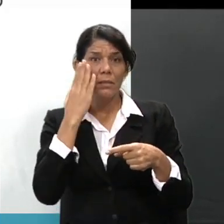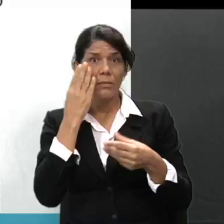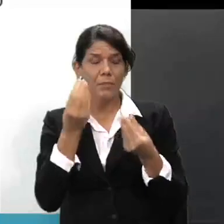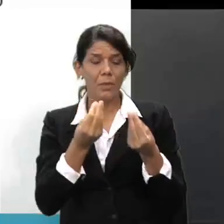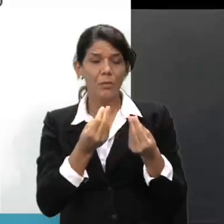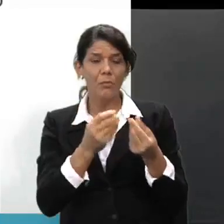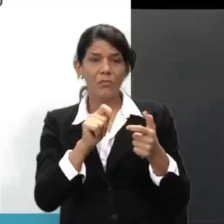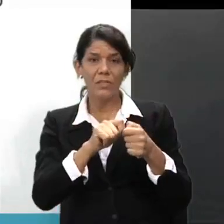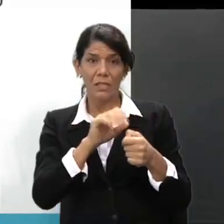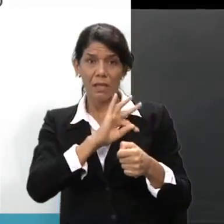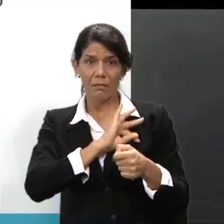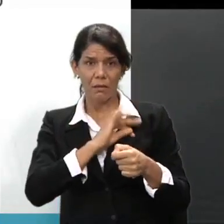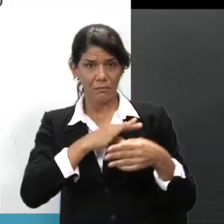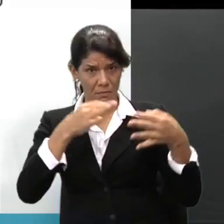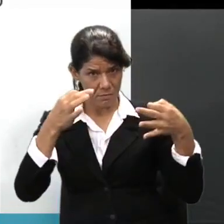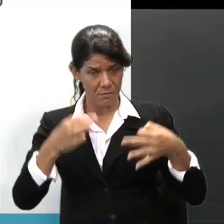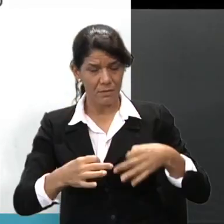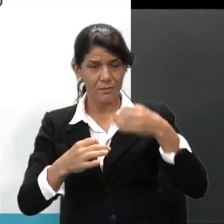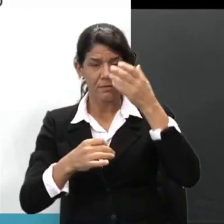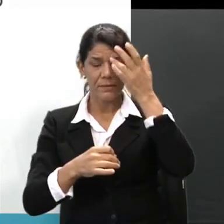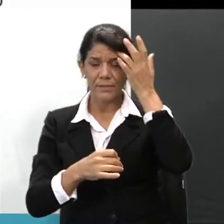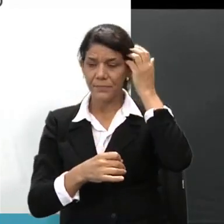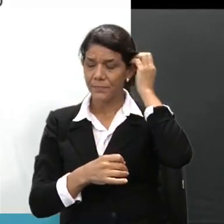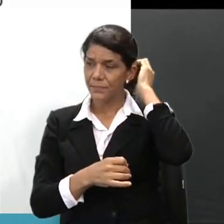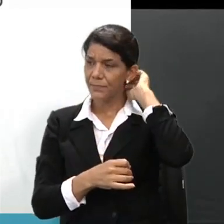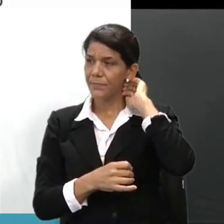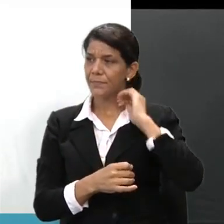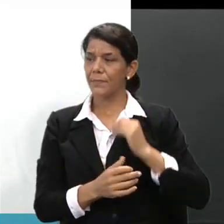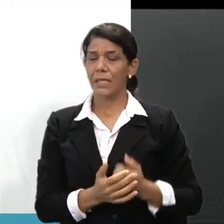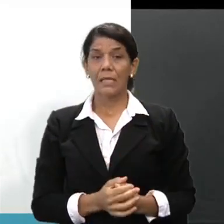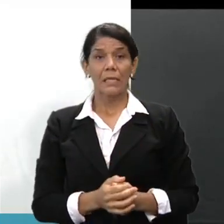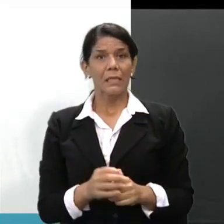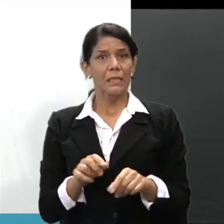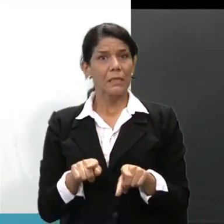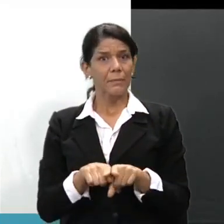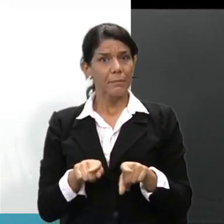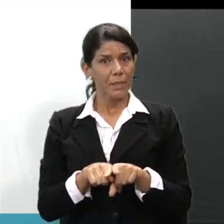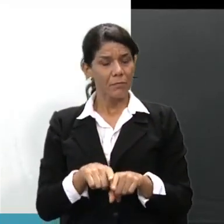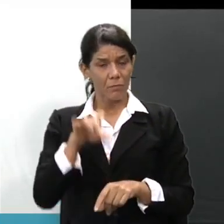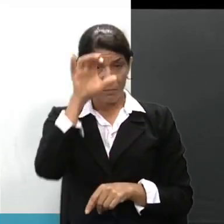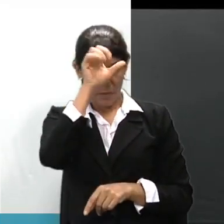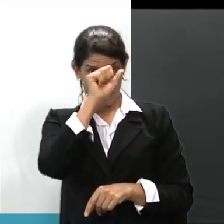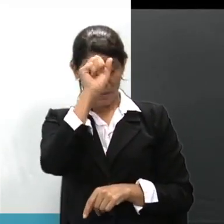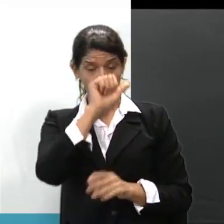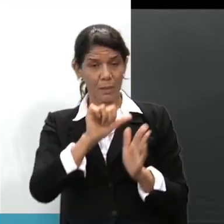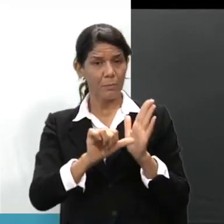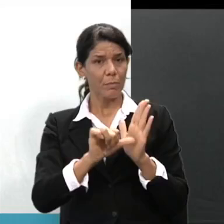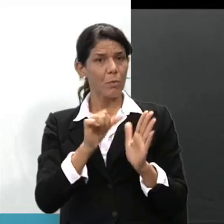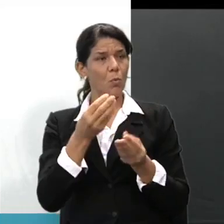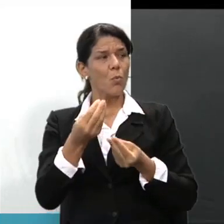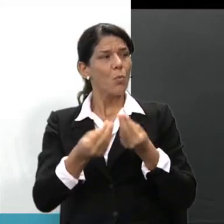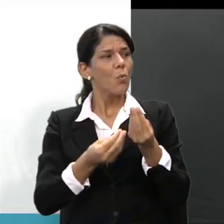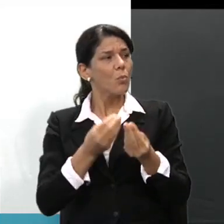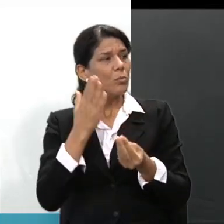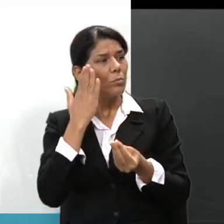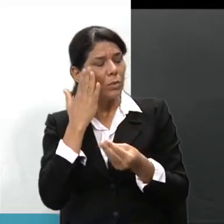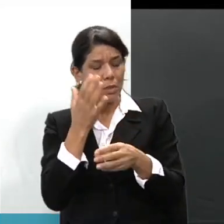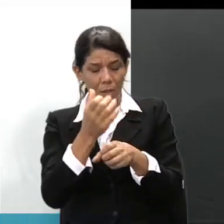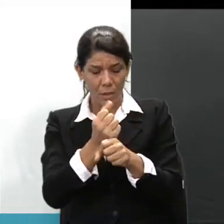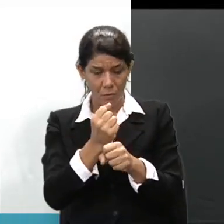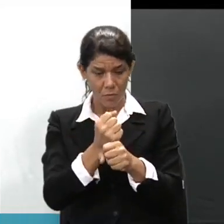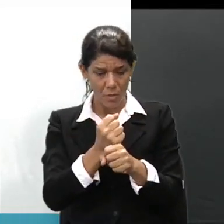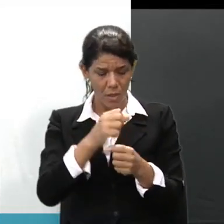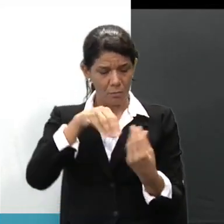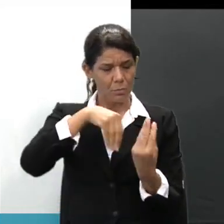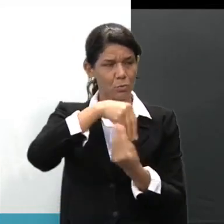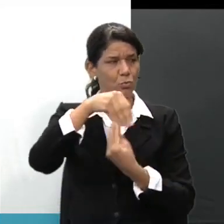seja realizada de maneira correta. Nós vamos aprender primeiramente como calcular uma